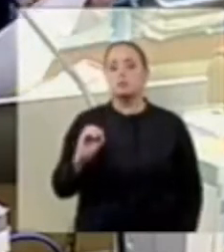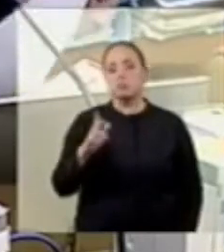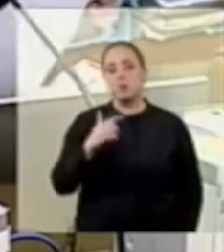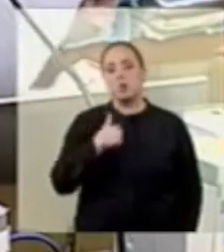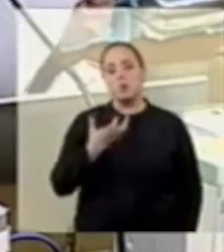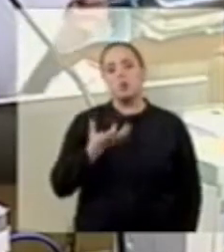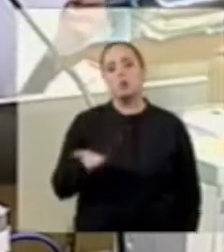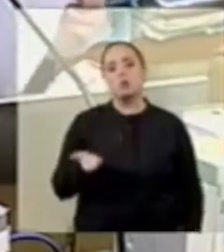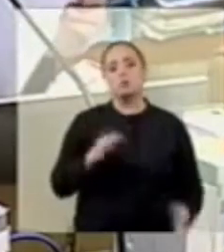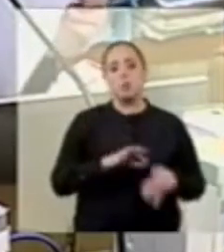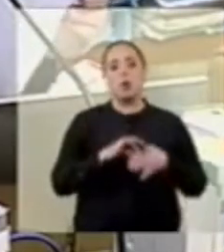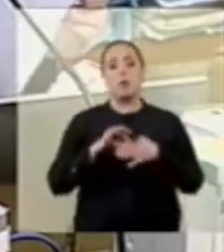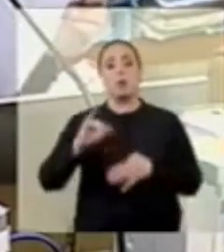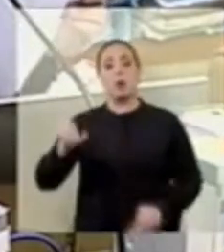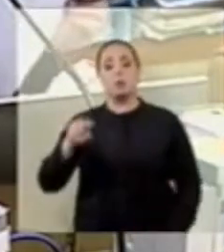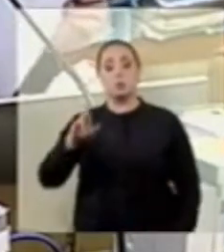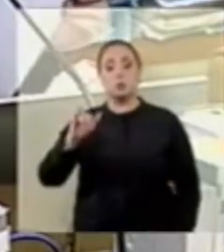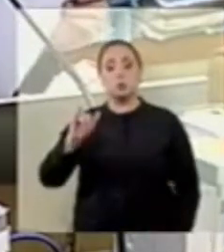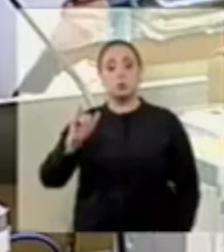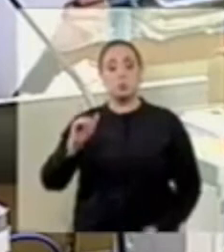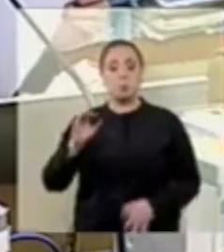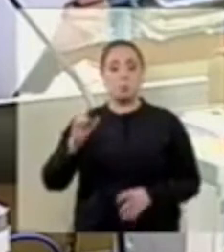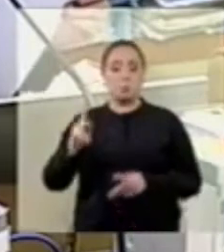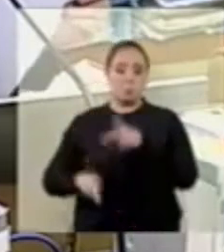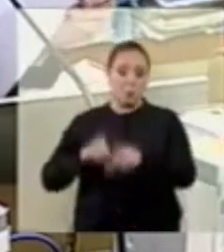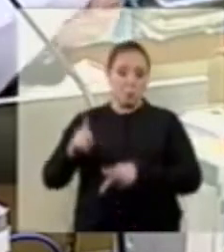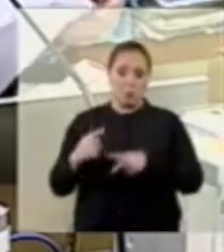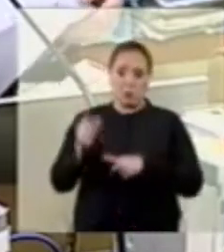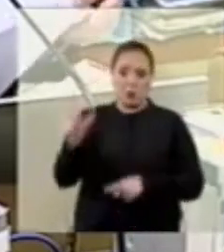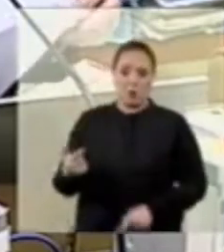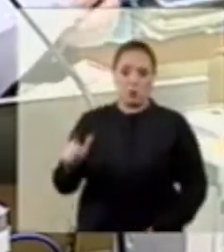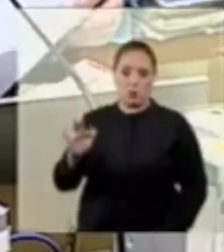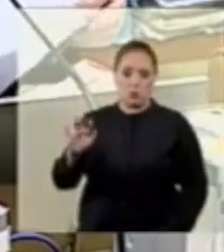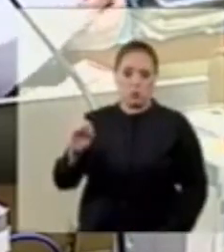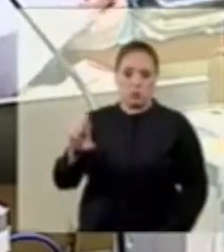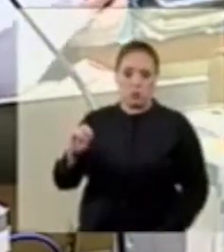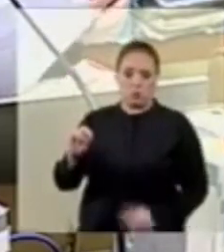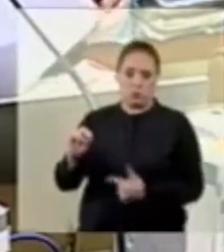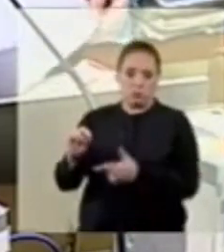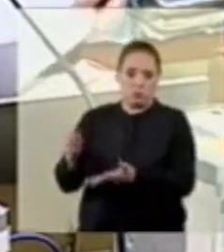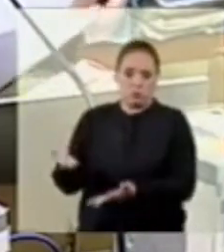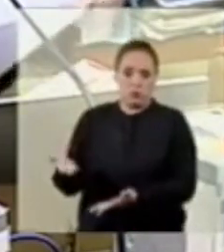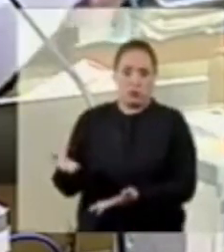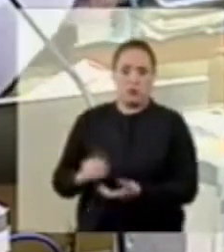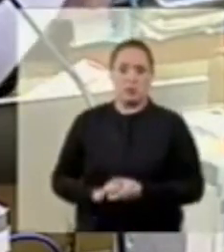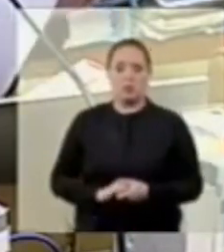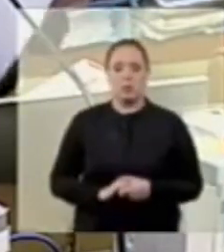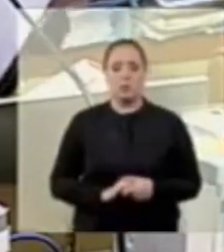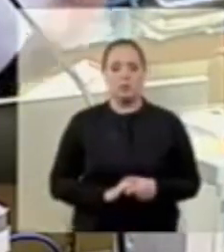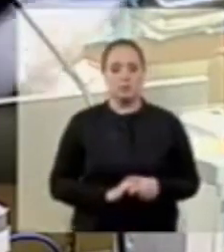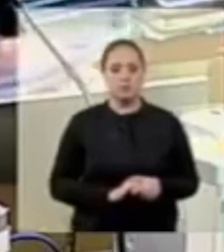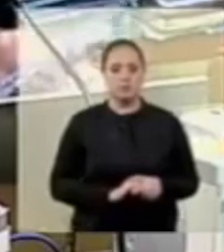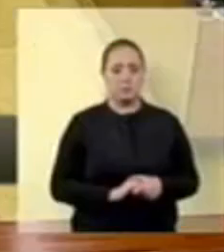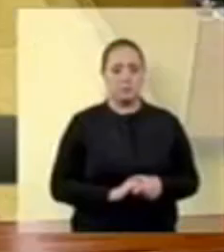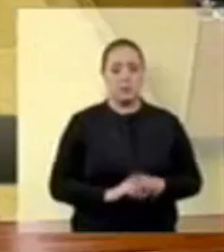para o júri popular porque ele não tinha força na medida em que não era vitalício nem foi uma absolvição